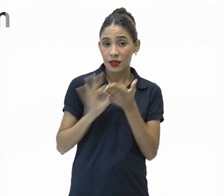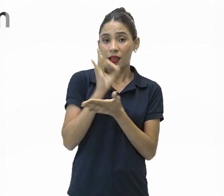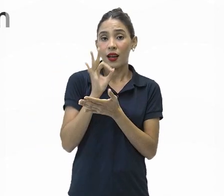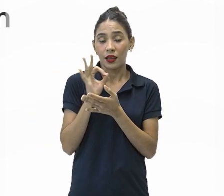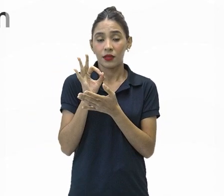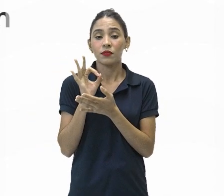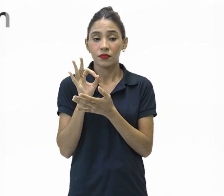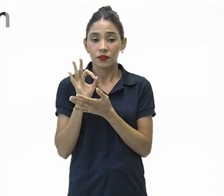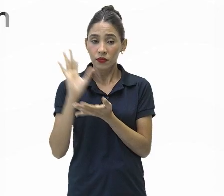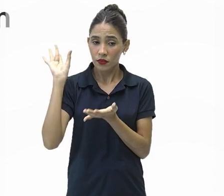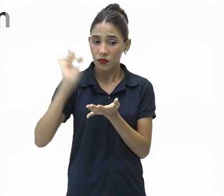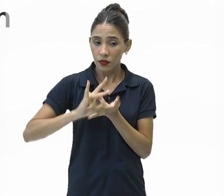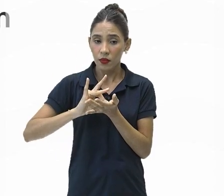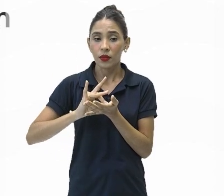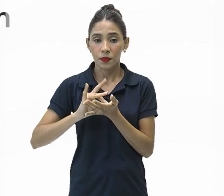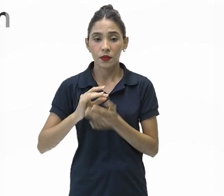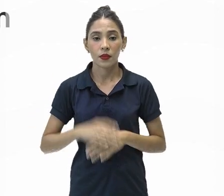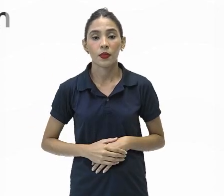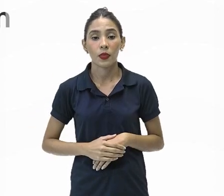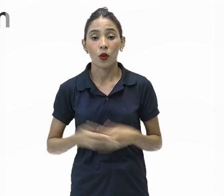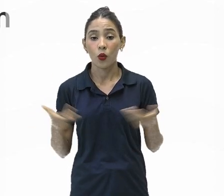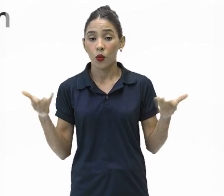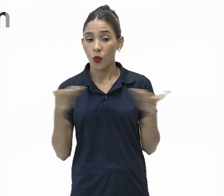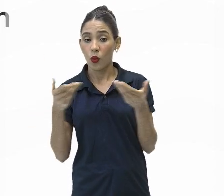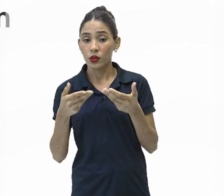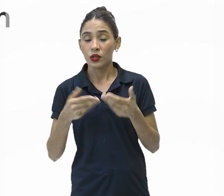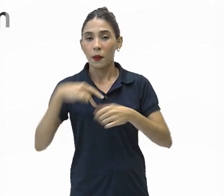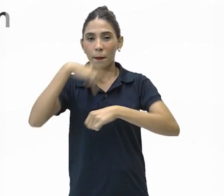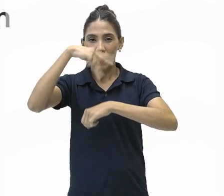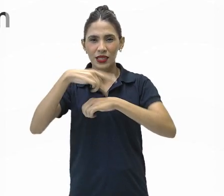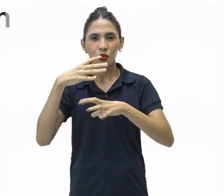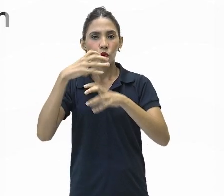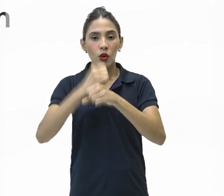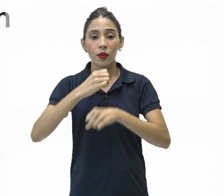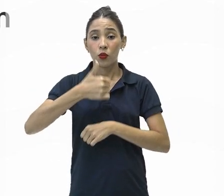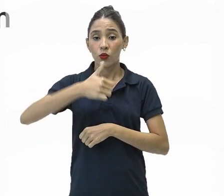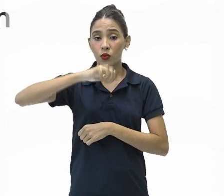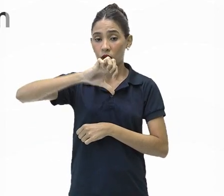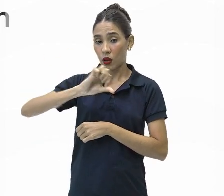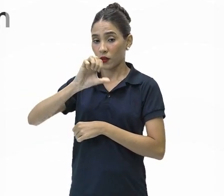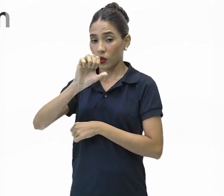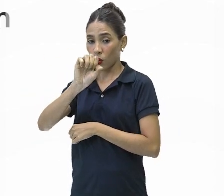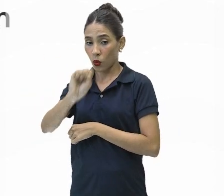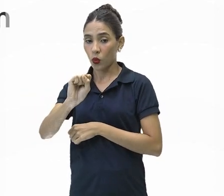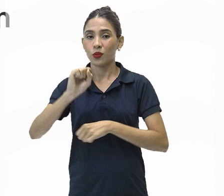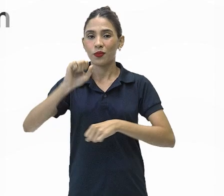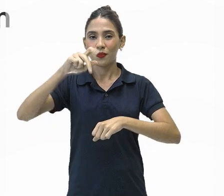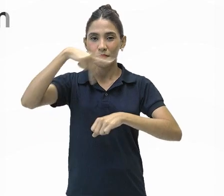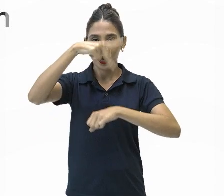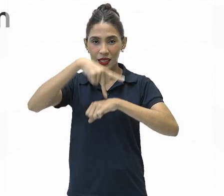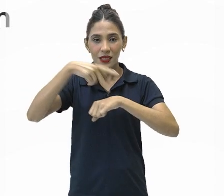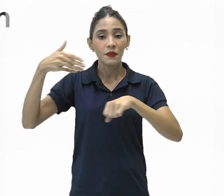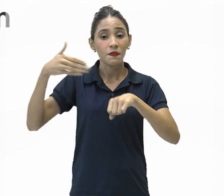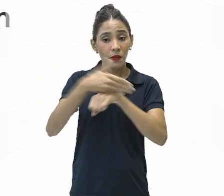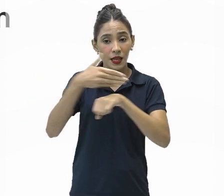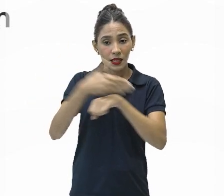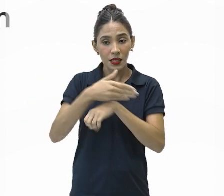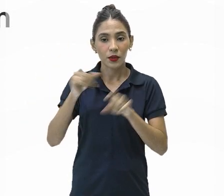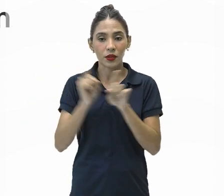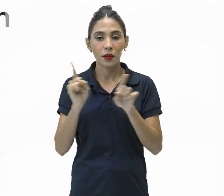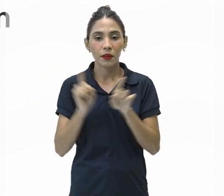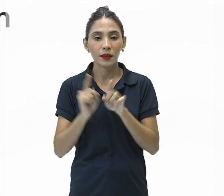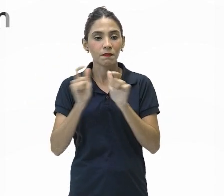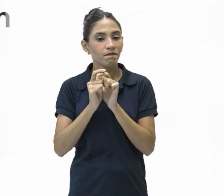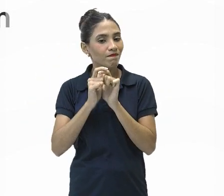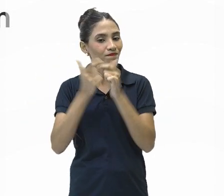e ratificaram a convenção. Atualmente, são 198 países que participam e que faz dela um dos